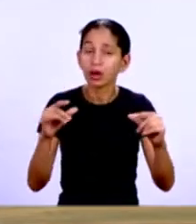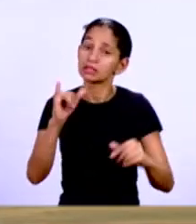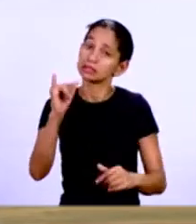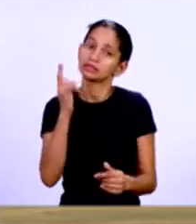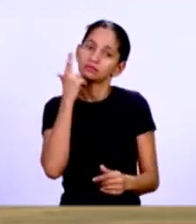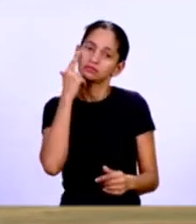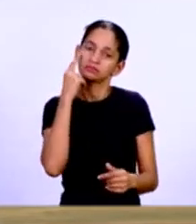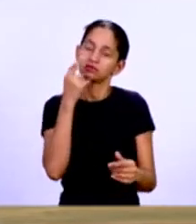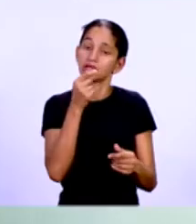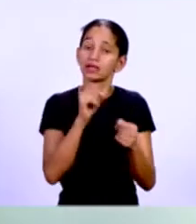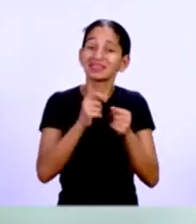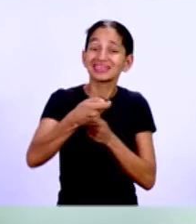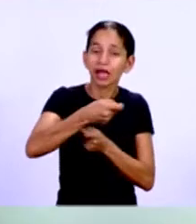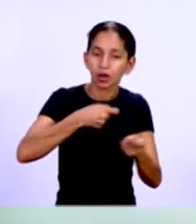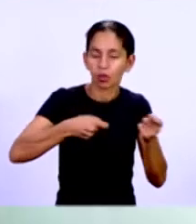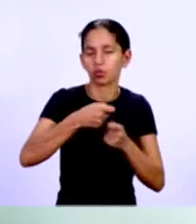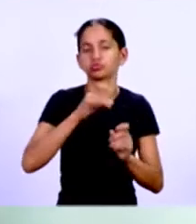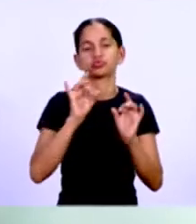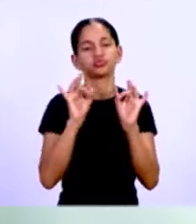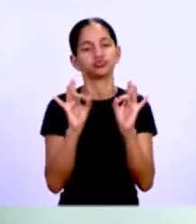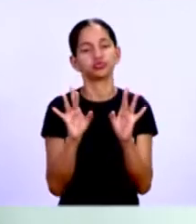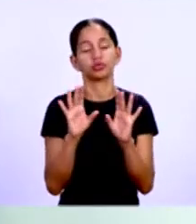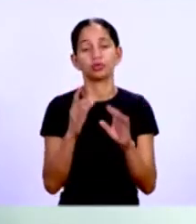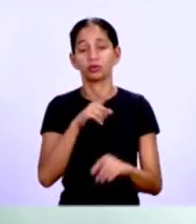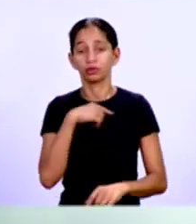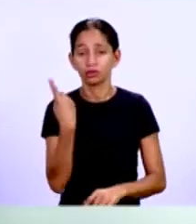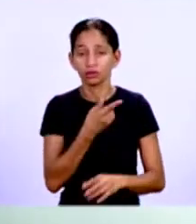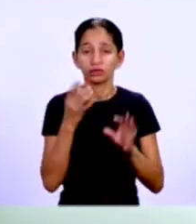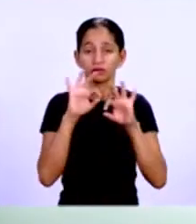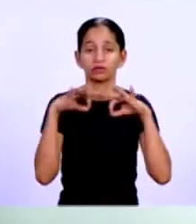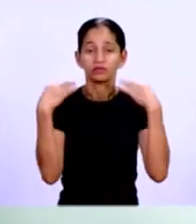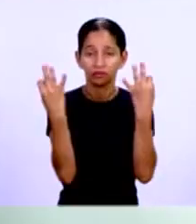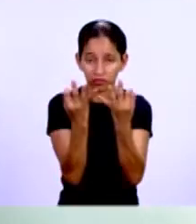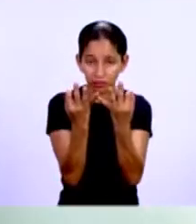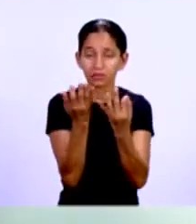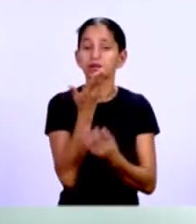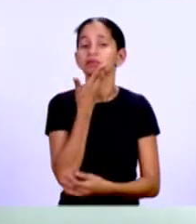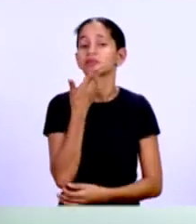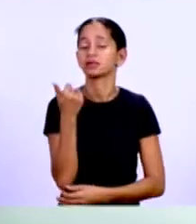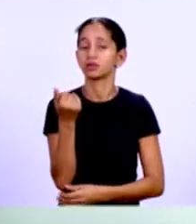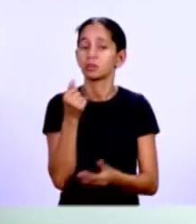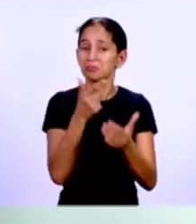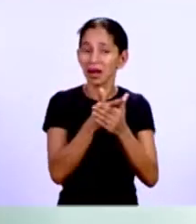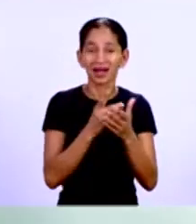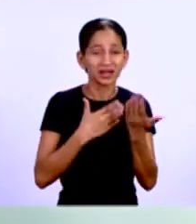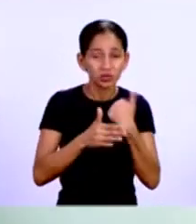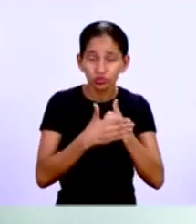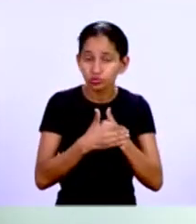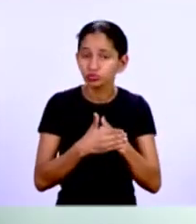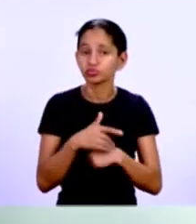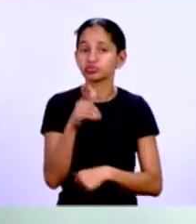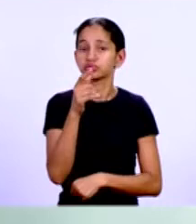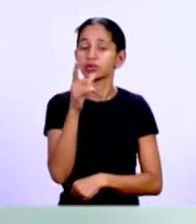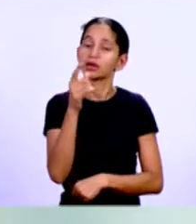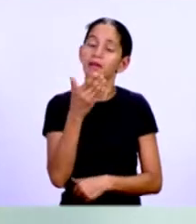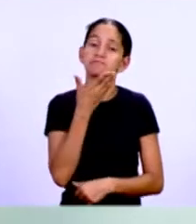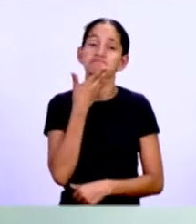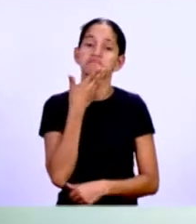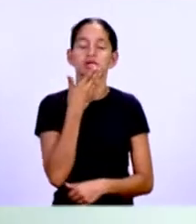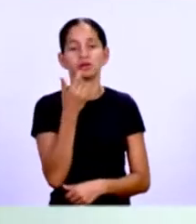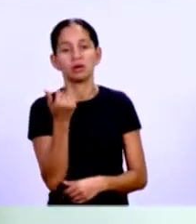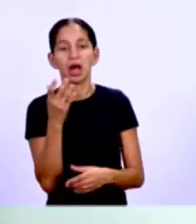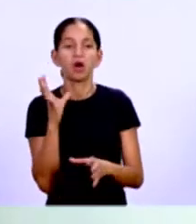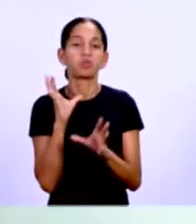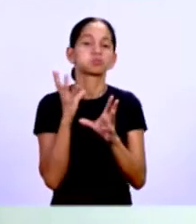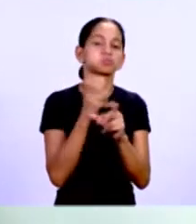nessa informação. E para você, para sua família, é melhor amortizar, se você não tiver condições de pagar tudo, do que não pagar. Pensar em, eu vou